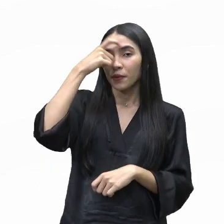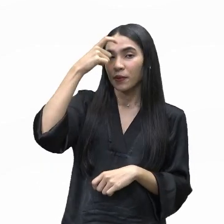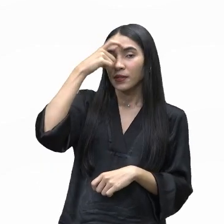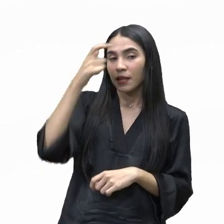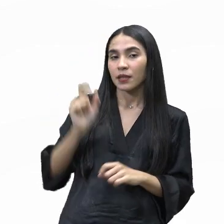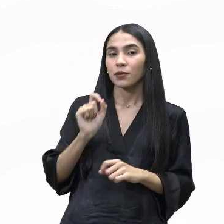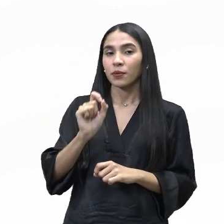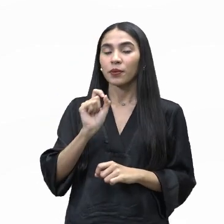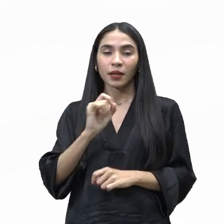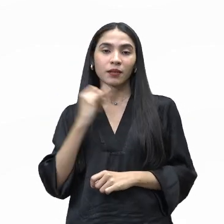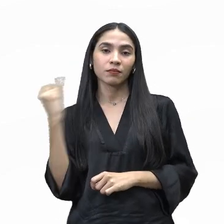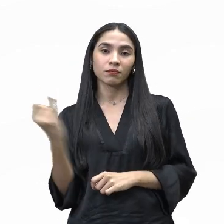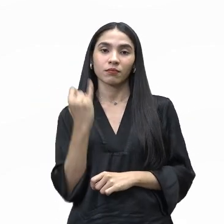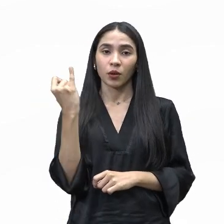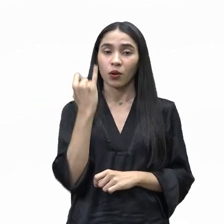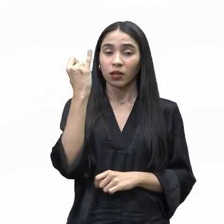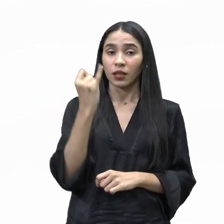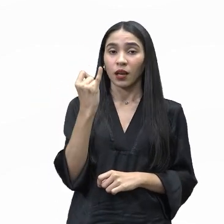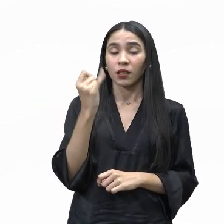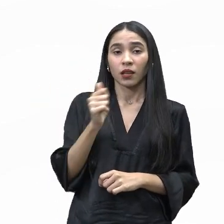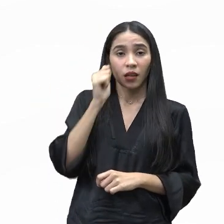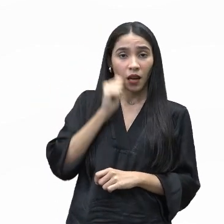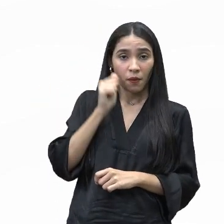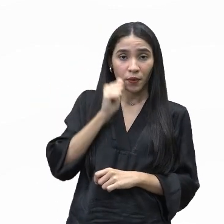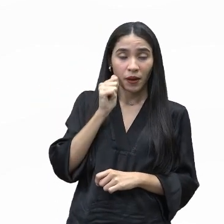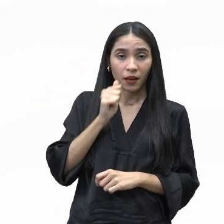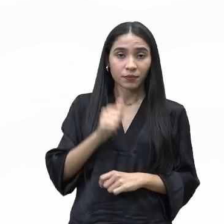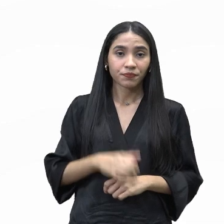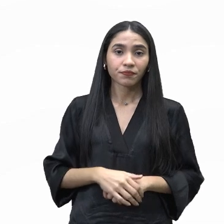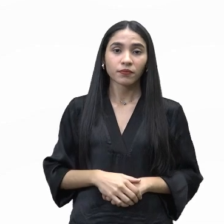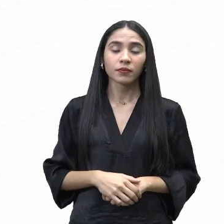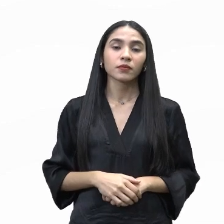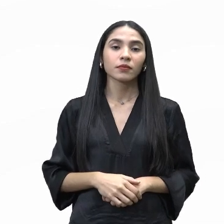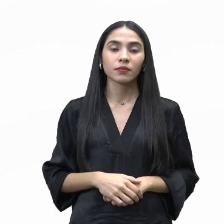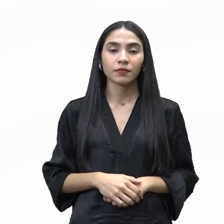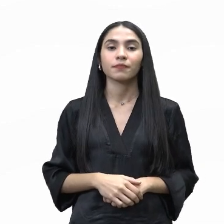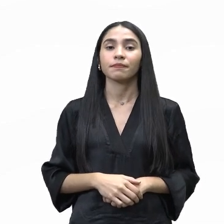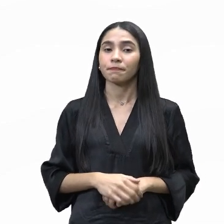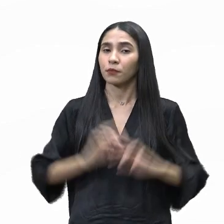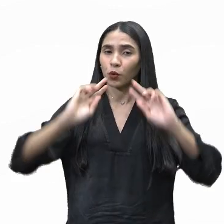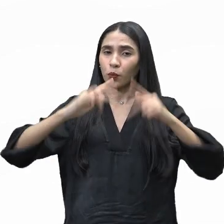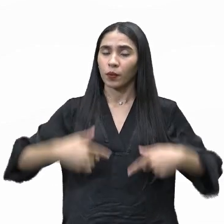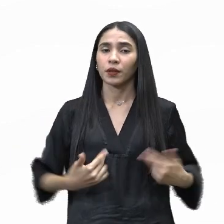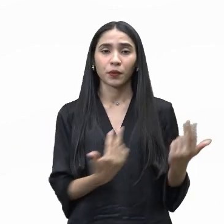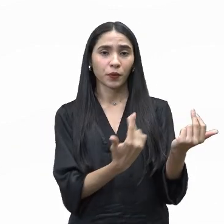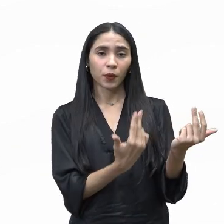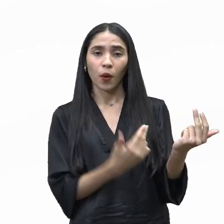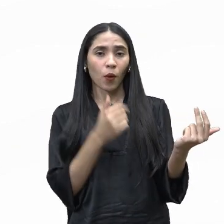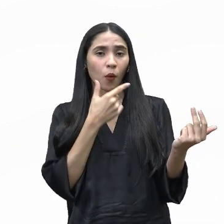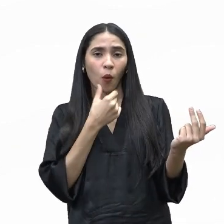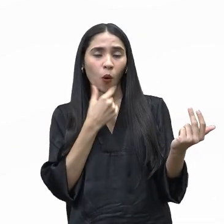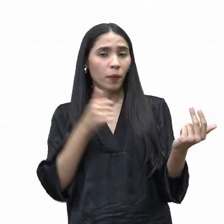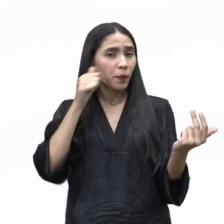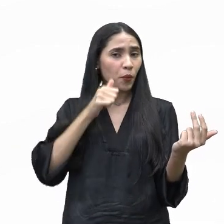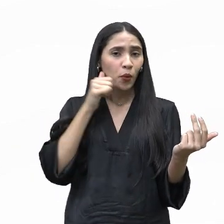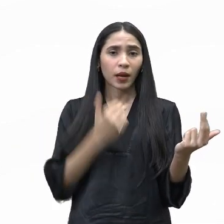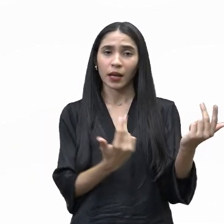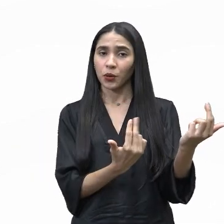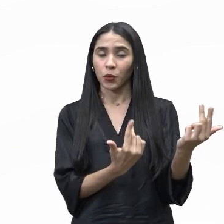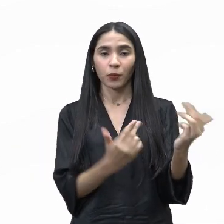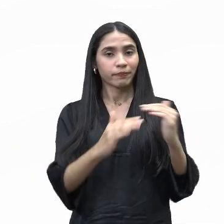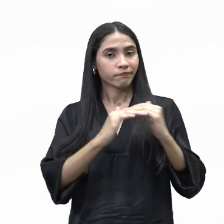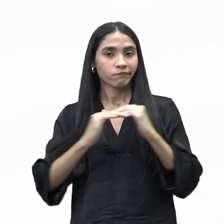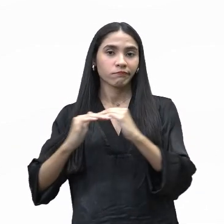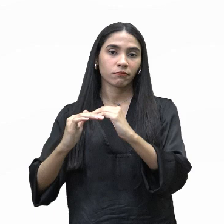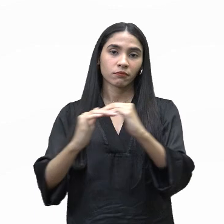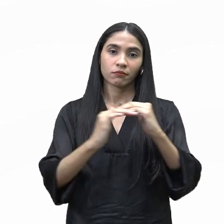que é importante que as mulheres são pessoas humanas como nós, como os homens. Então, homem e mulher são iguais,